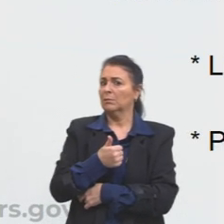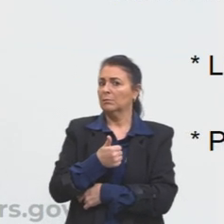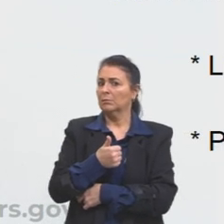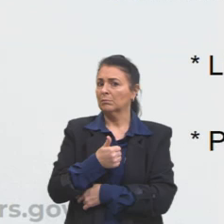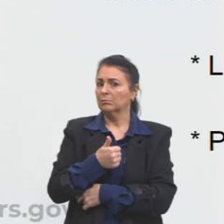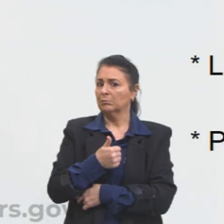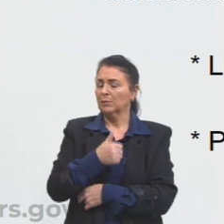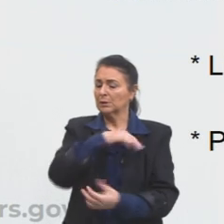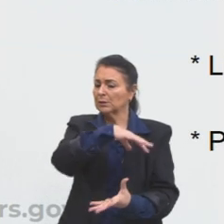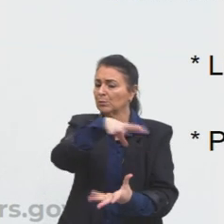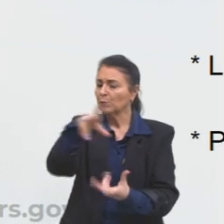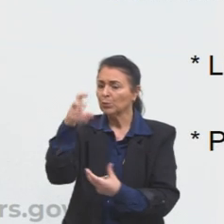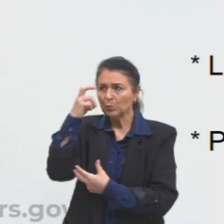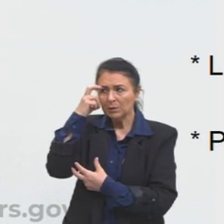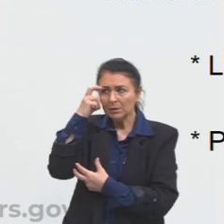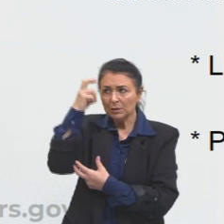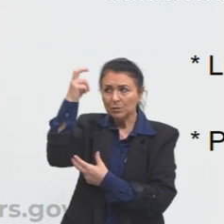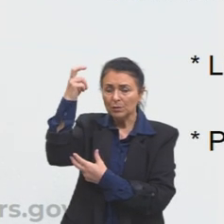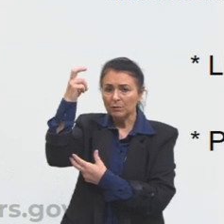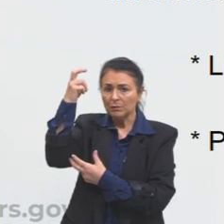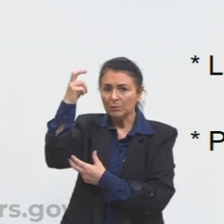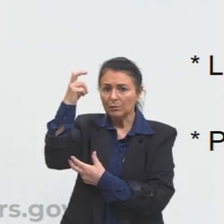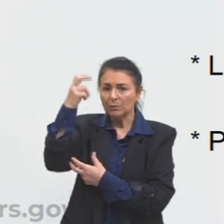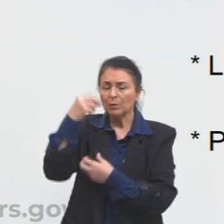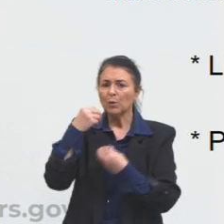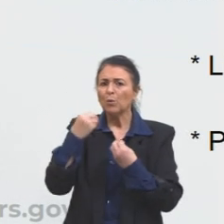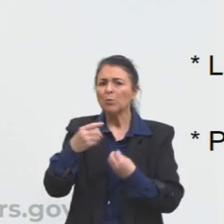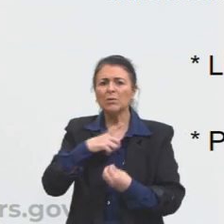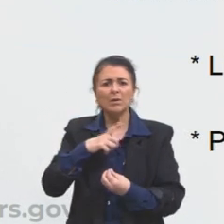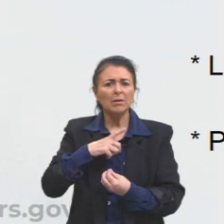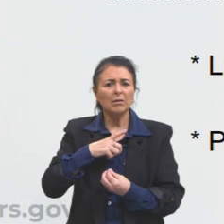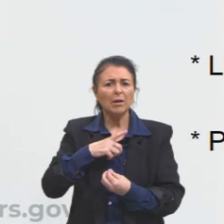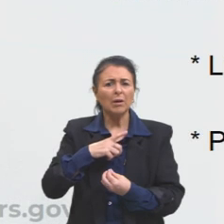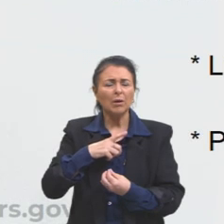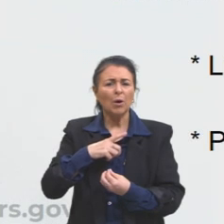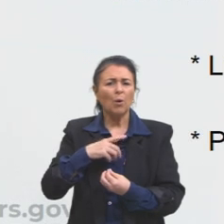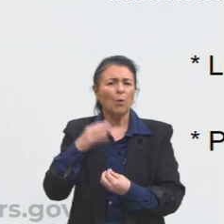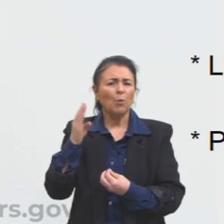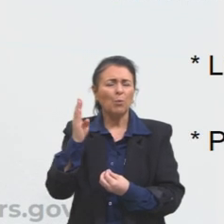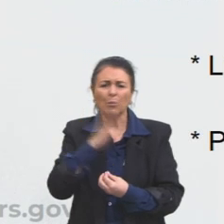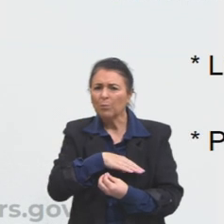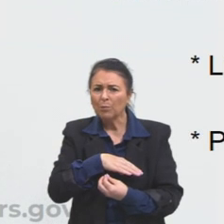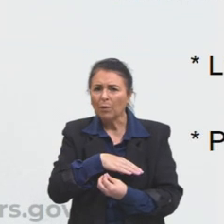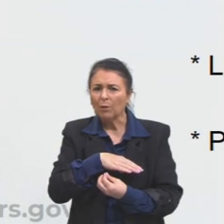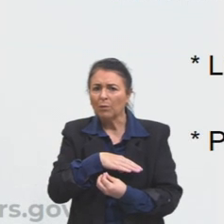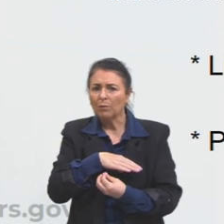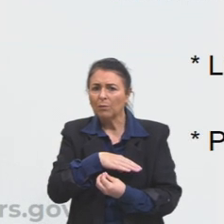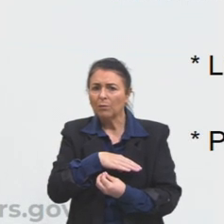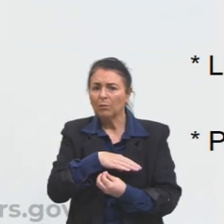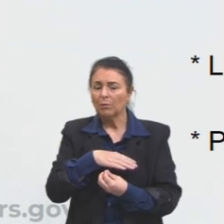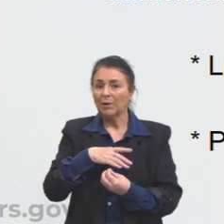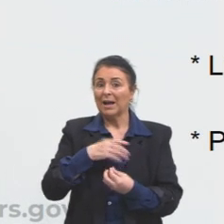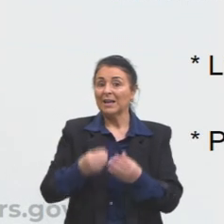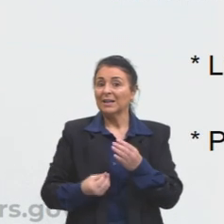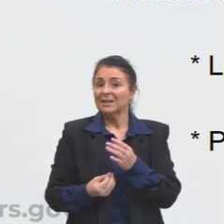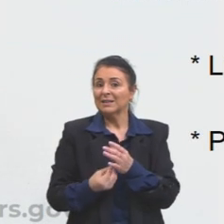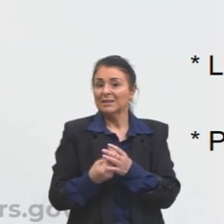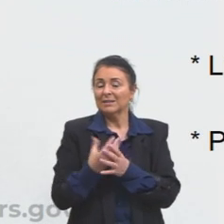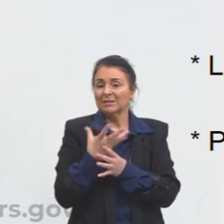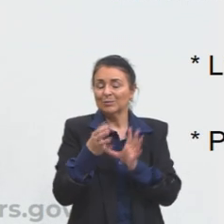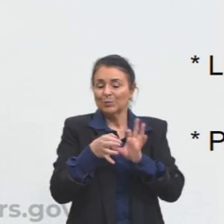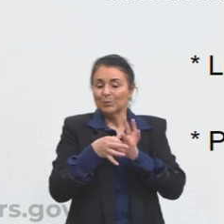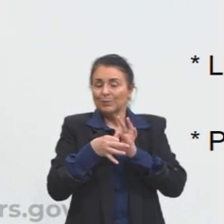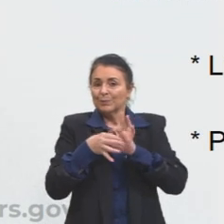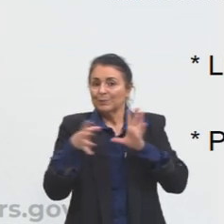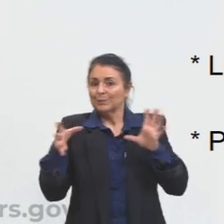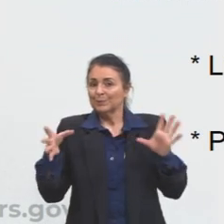mundo inteligível Deus é bom como existe o mal aí o Santo Agostinho vai criar a questão do livre-arbítrio e te